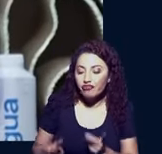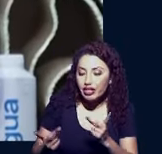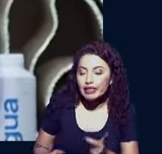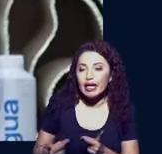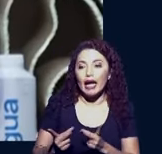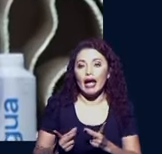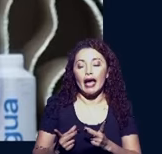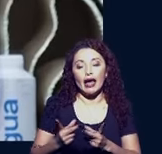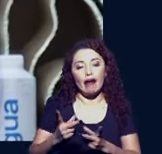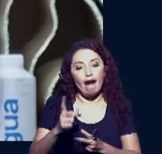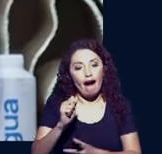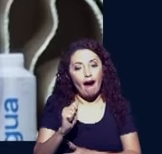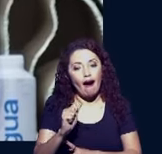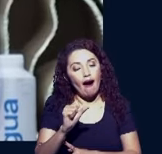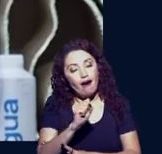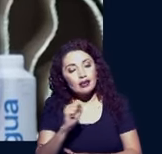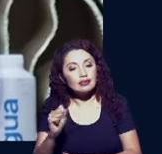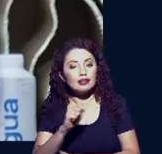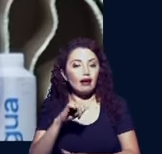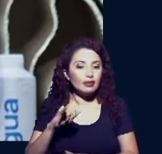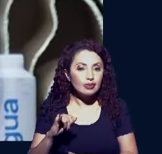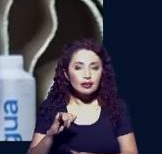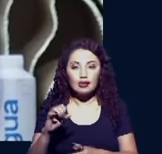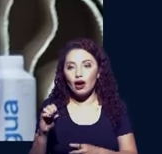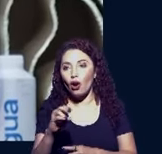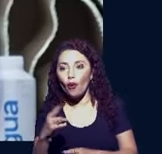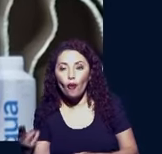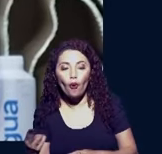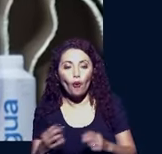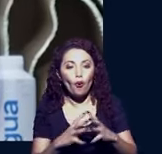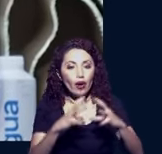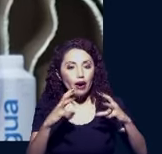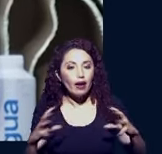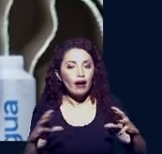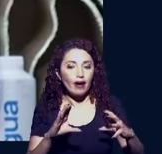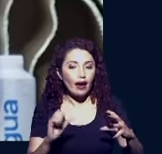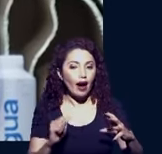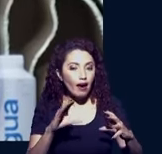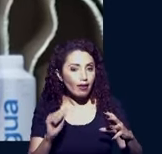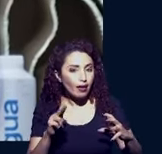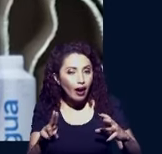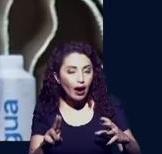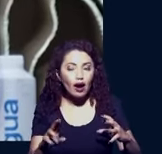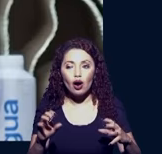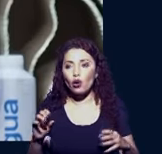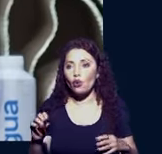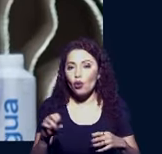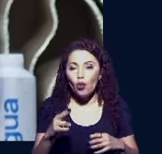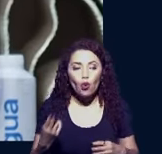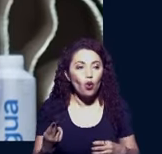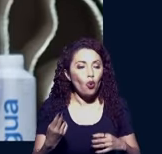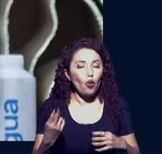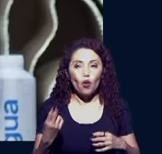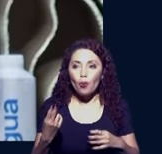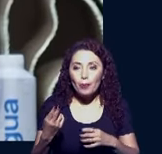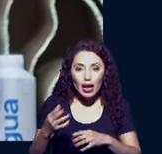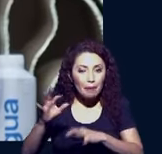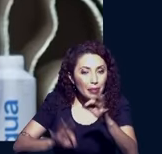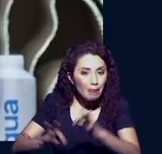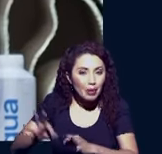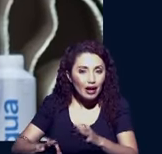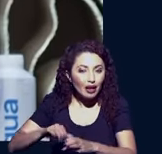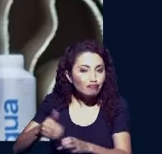Cacau seja para cosmético seja para fármacos mas quero chamar atenção para o processo de